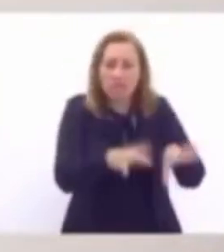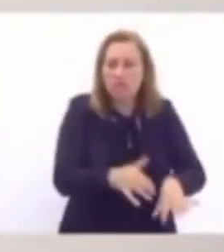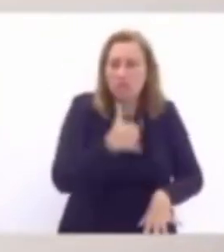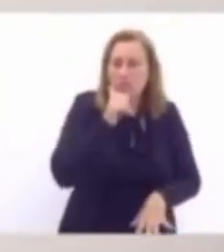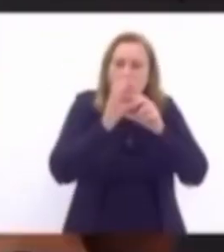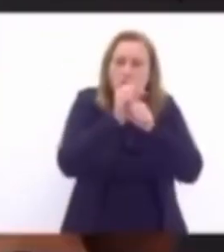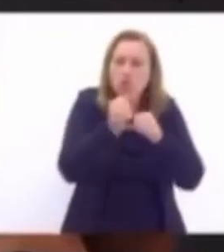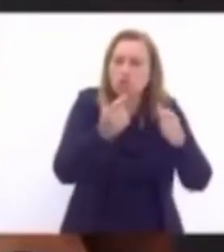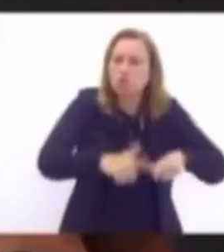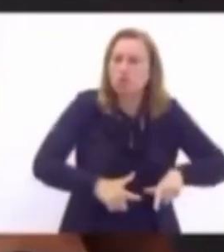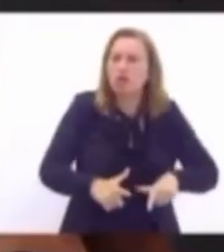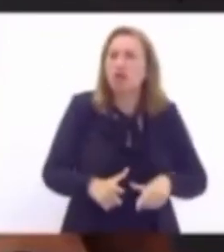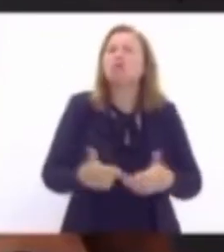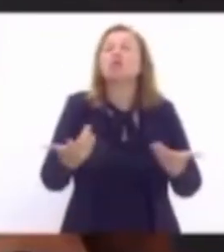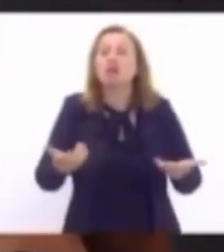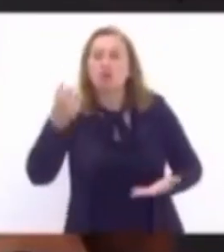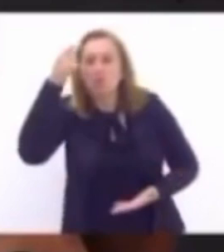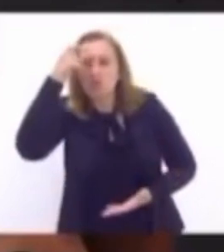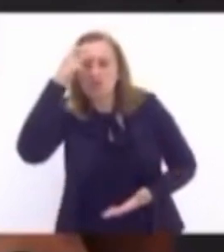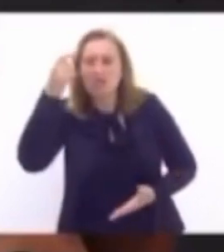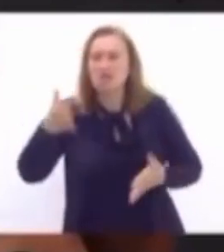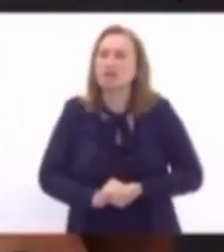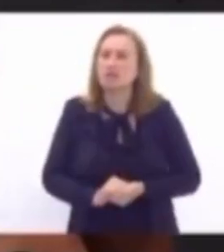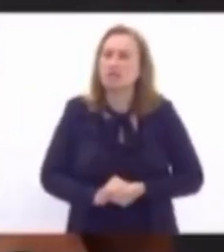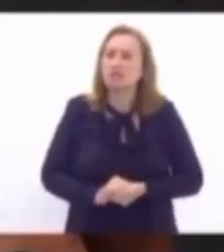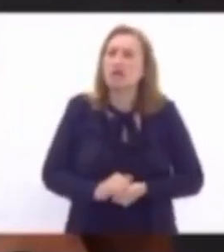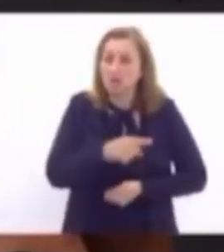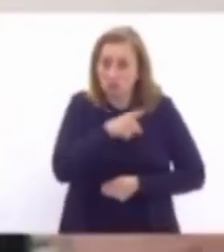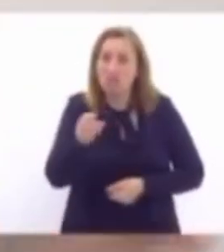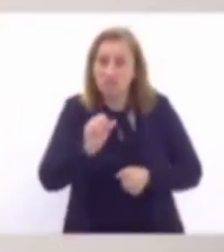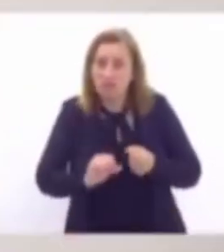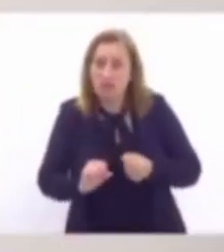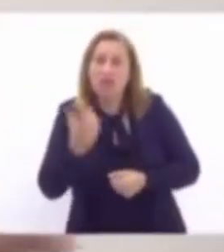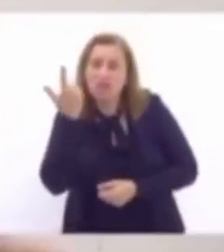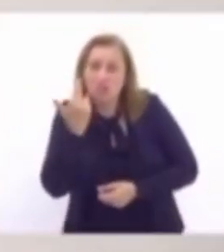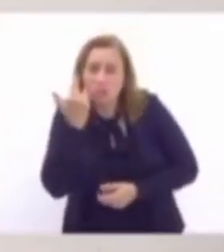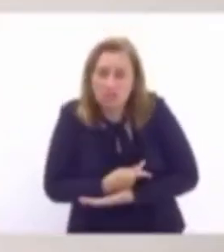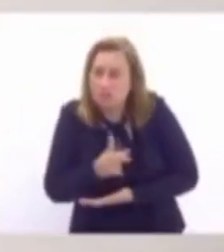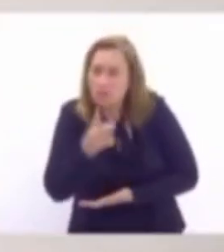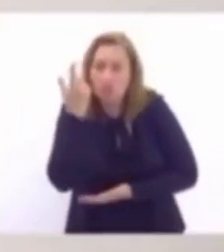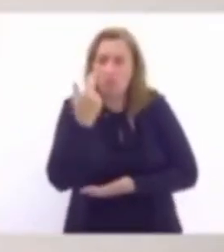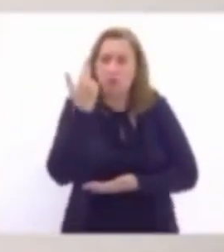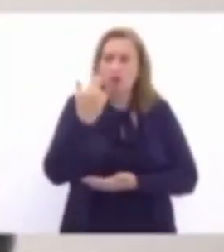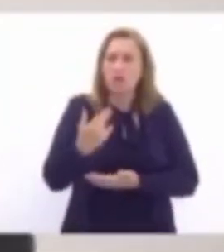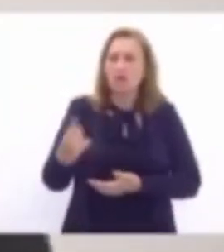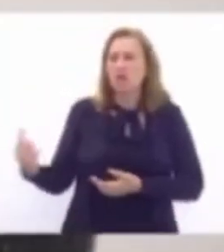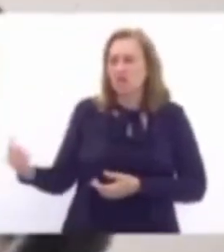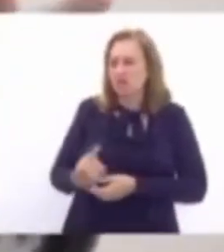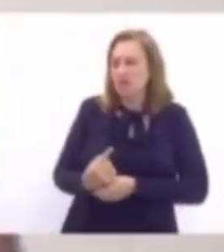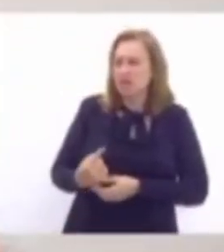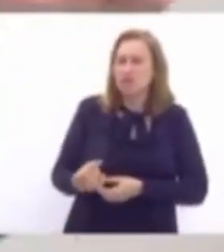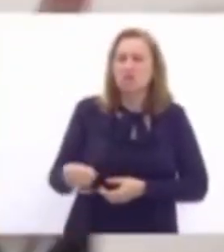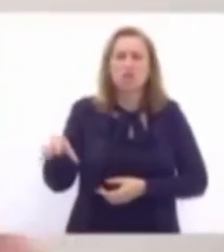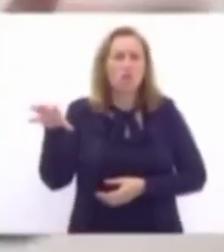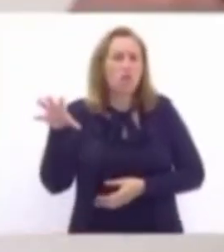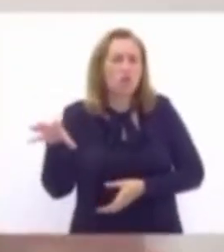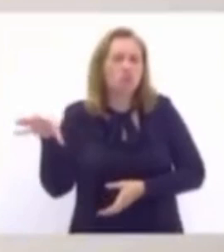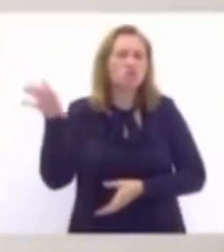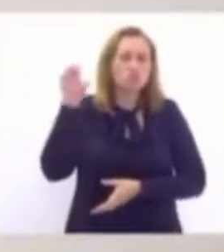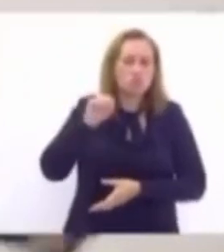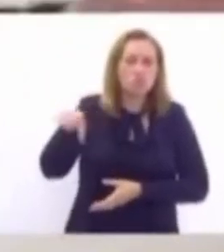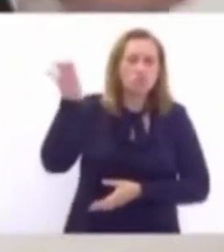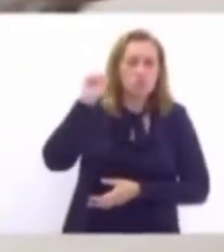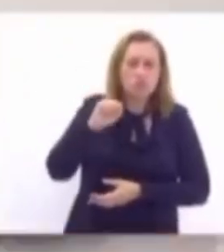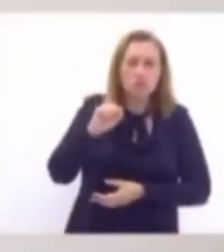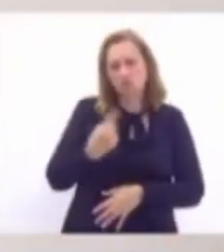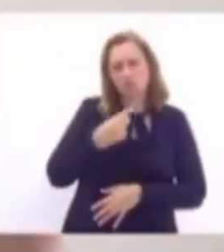o bom senso? Cadê o bom senso com o cadeirante que ficou na estrada? Isso é normal, o que tá acontecendo no Rio de Janeiro? Não é normal. E eu vim pra cá, só escuto resposta genérica, genérica, genérica, pô.